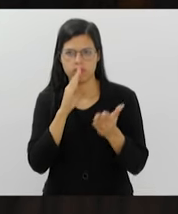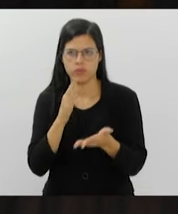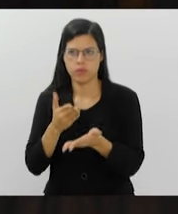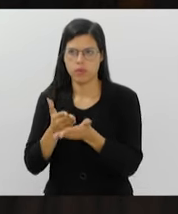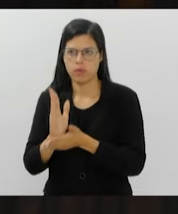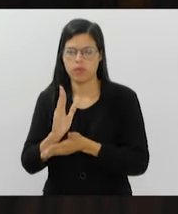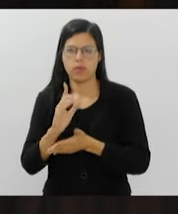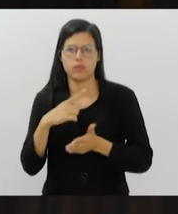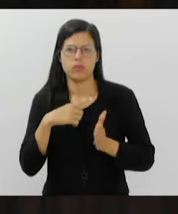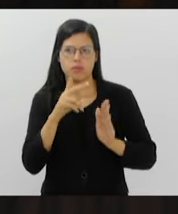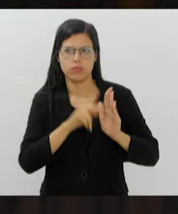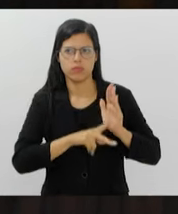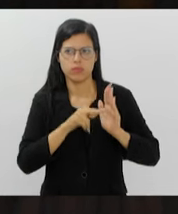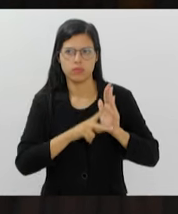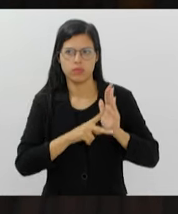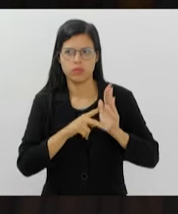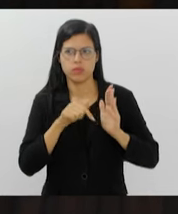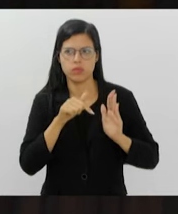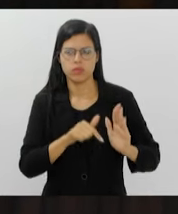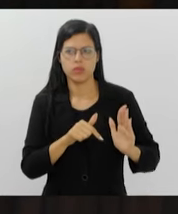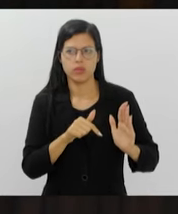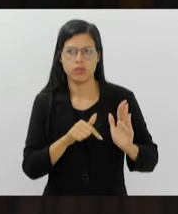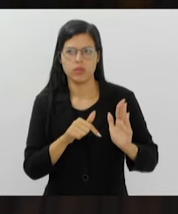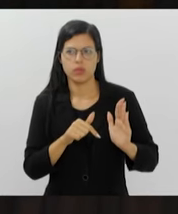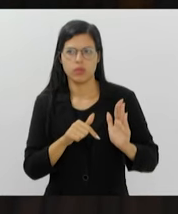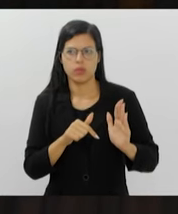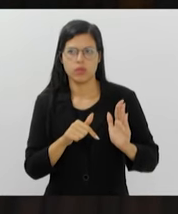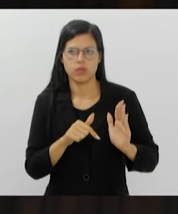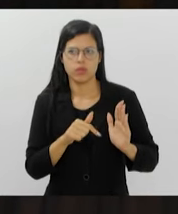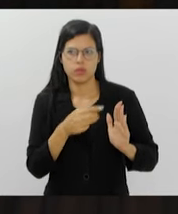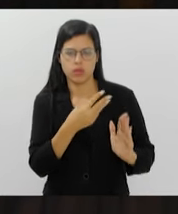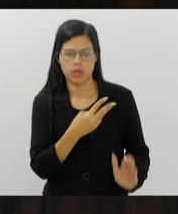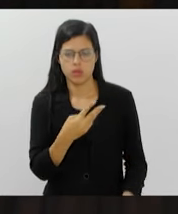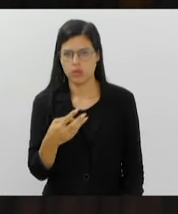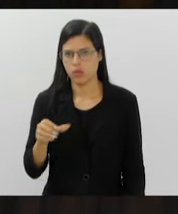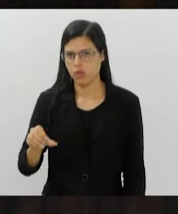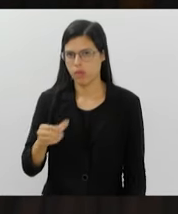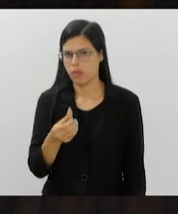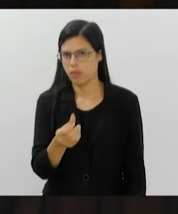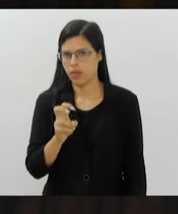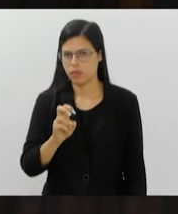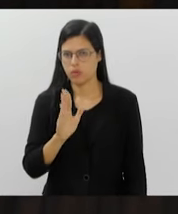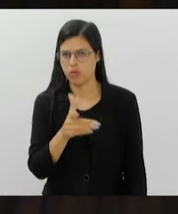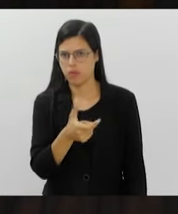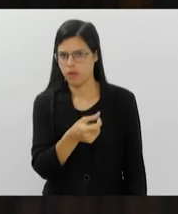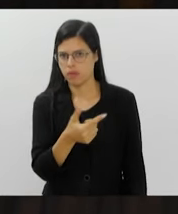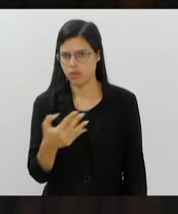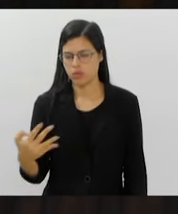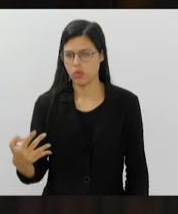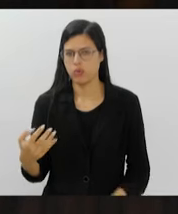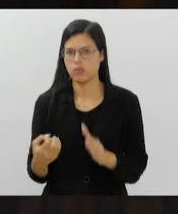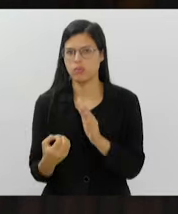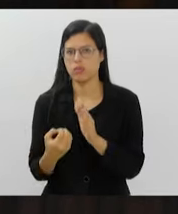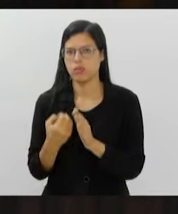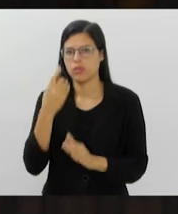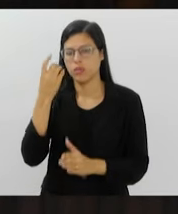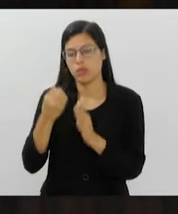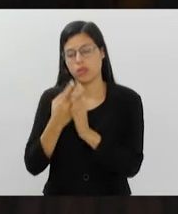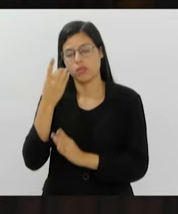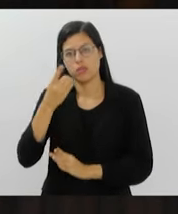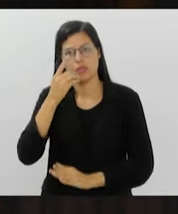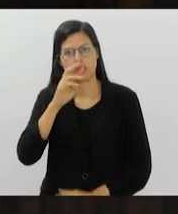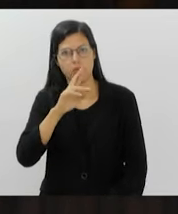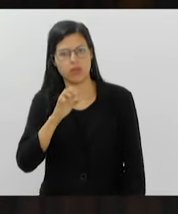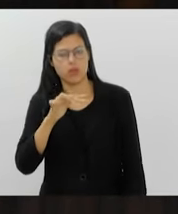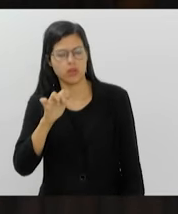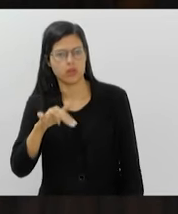Aprovado. Há sobre a mesa requerimento de inclusão na ordem do dia do projeto 3965, de 24, deputado Renan Jordi. Os senhores que aprovam, permaneçam